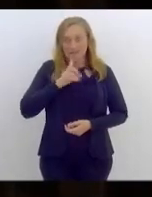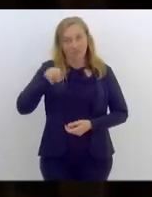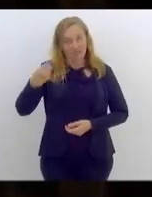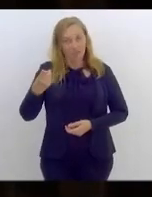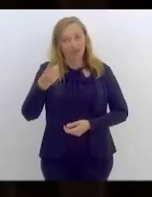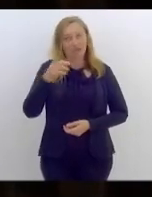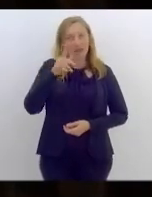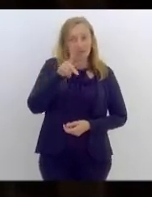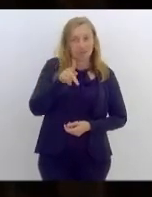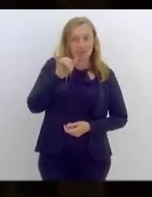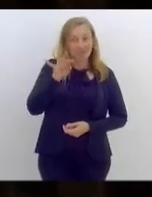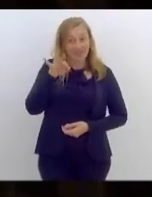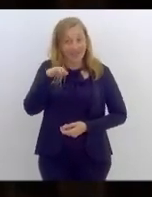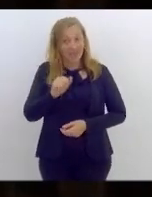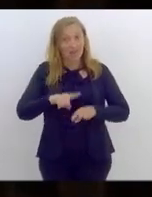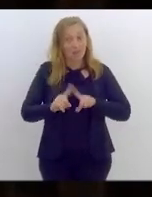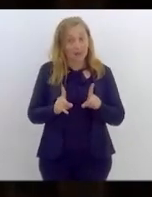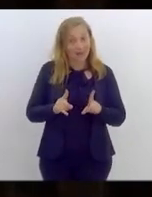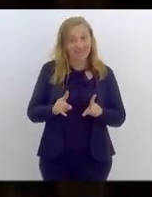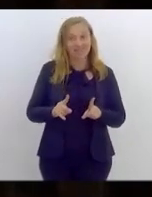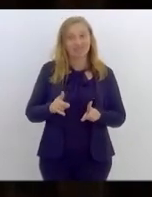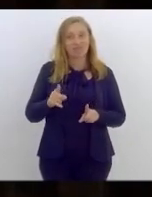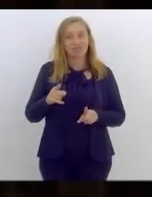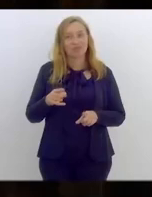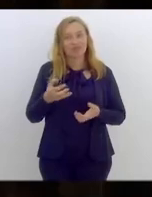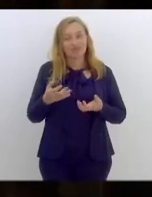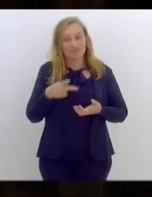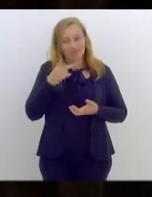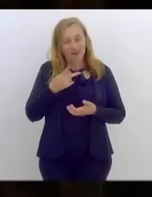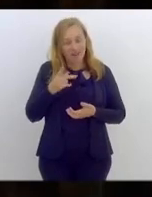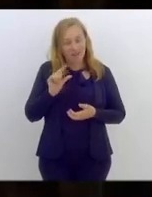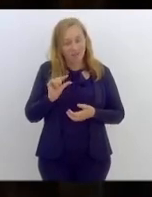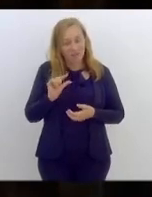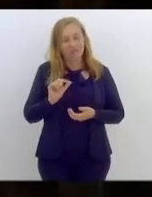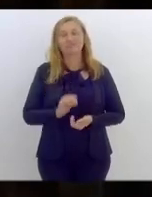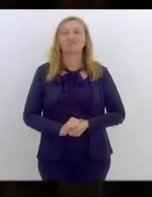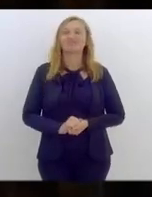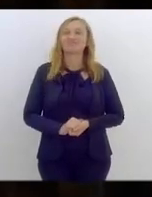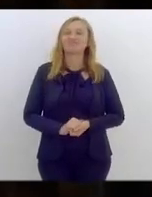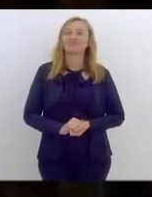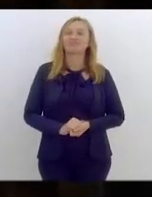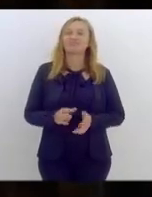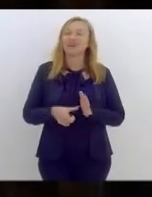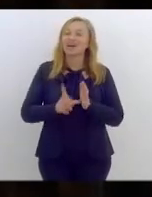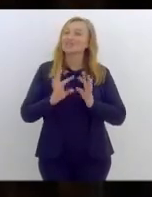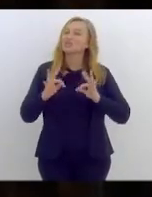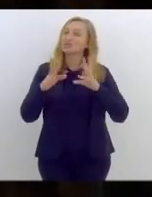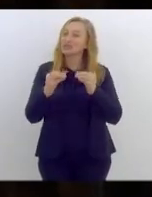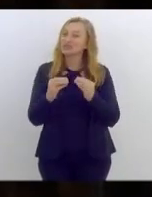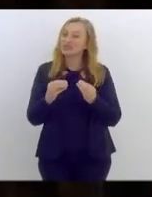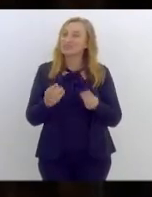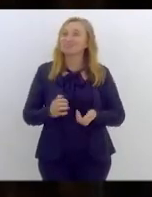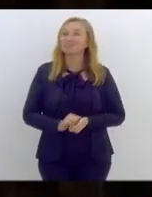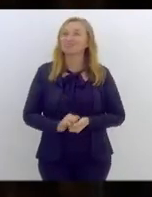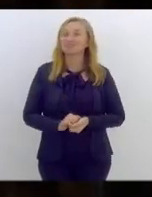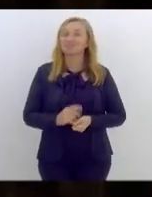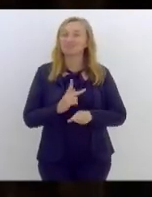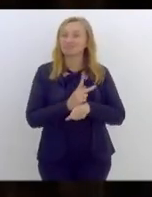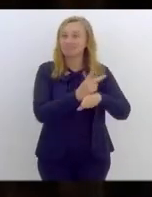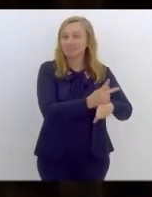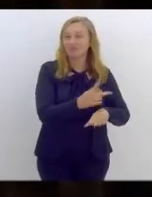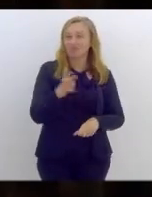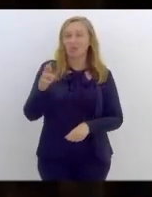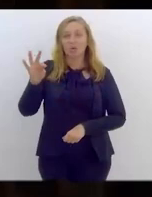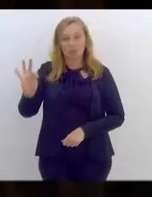isso super injusto, mas eu vou tentar falar alguma coisa decente aqui. Antes de tudo, dizer que o Prêmio Ruth de